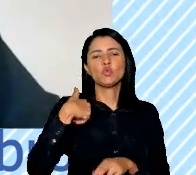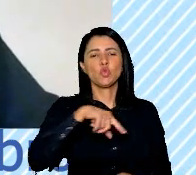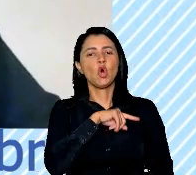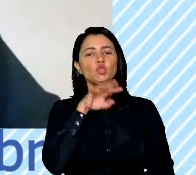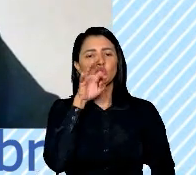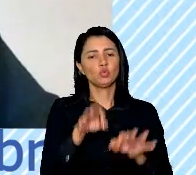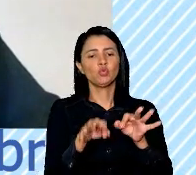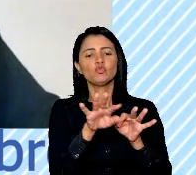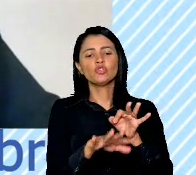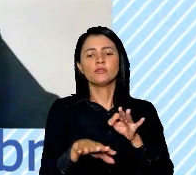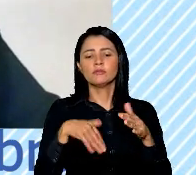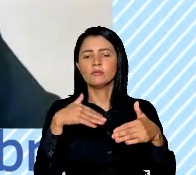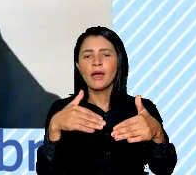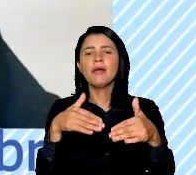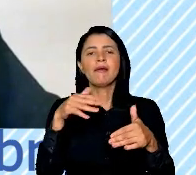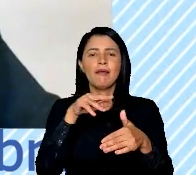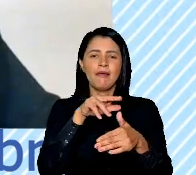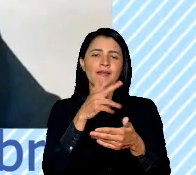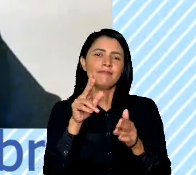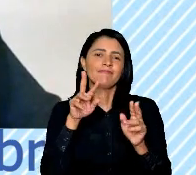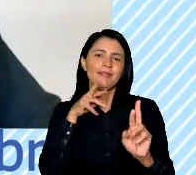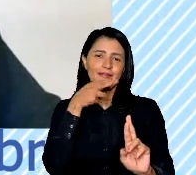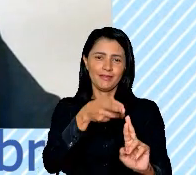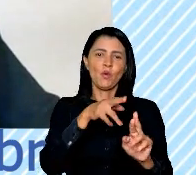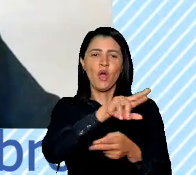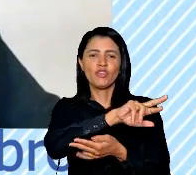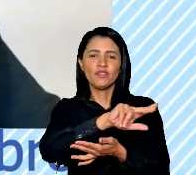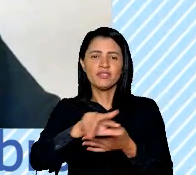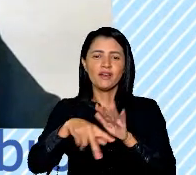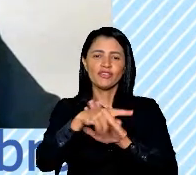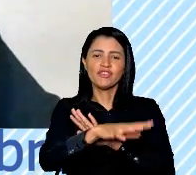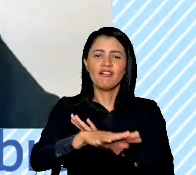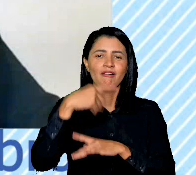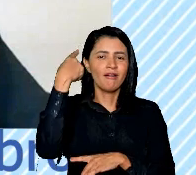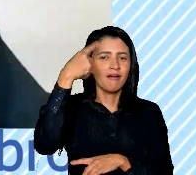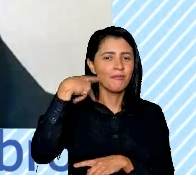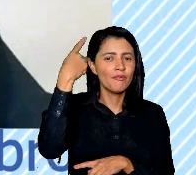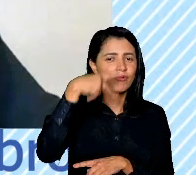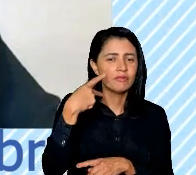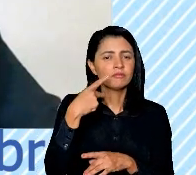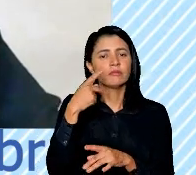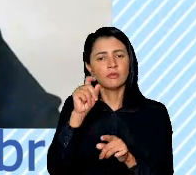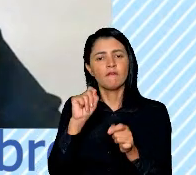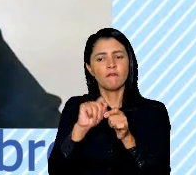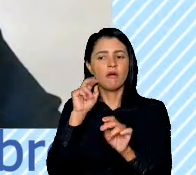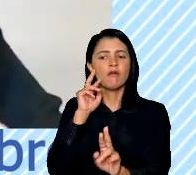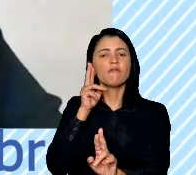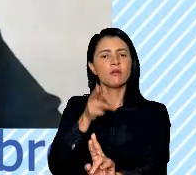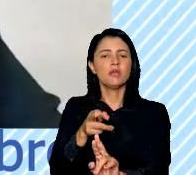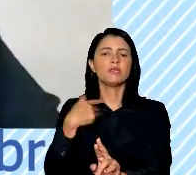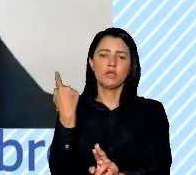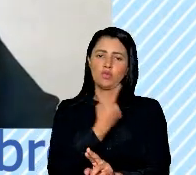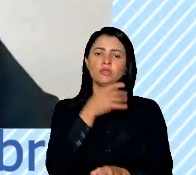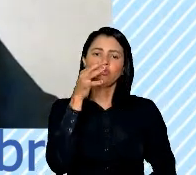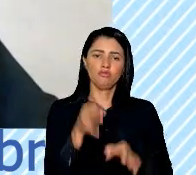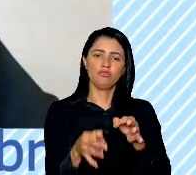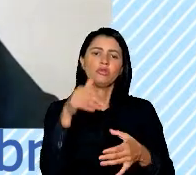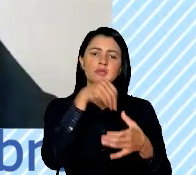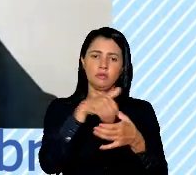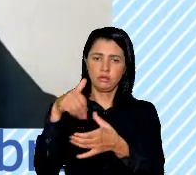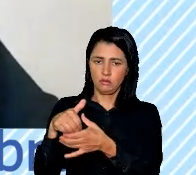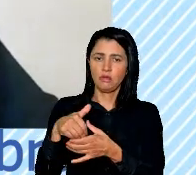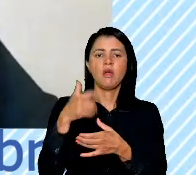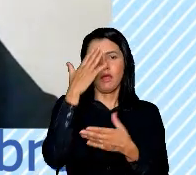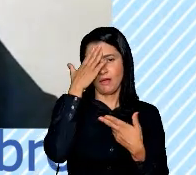relação à diversidade na política. Faço uma especial referência à nossa justiça eleitoral, e aqui eu